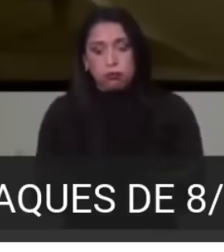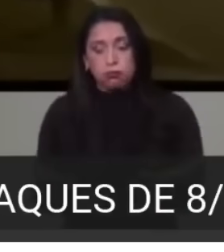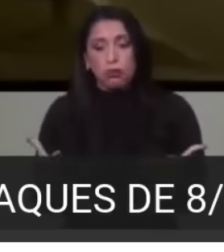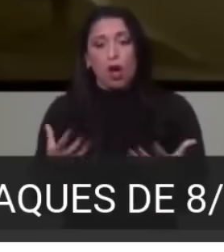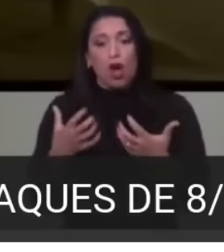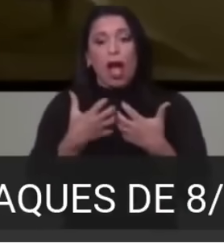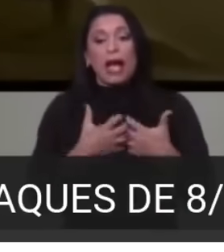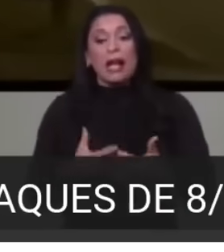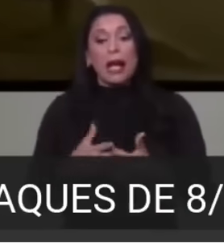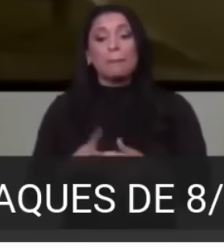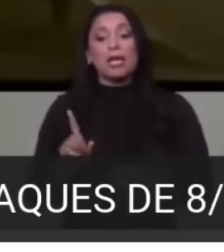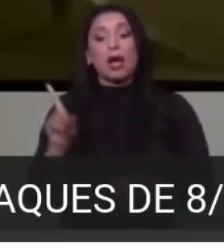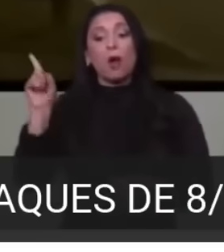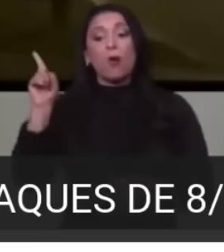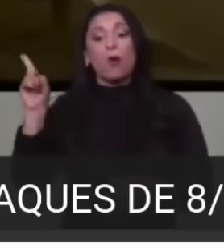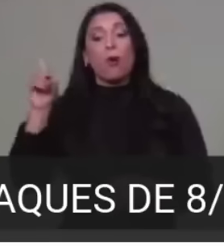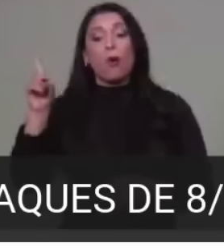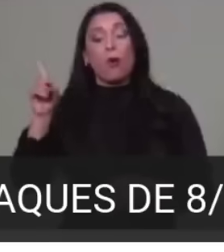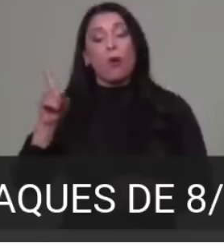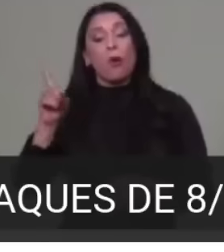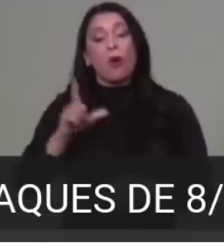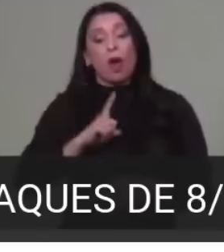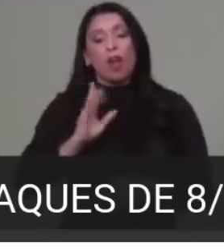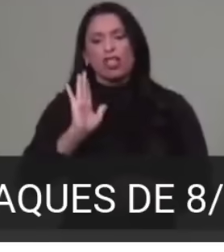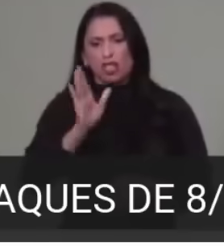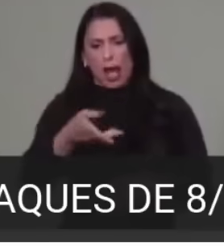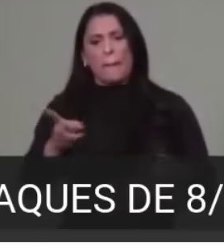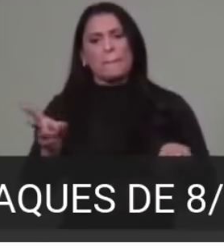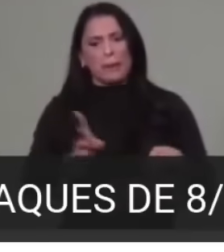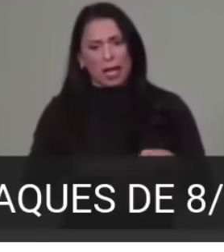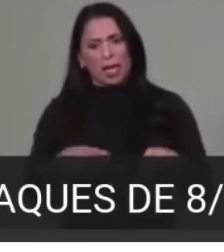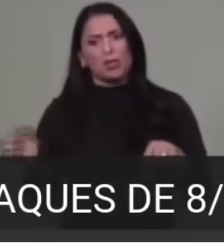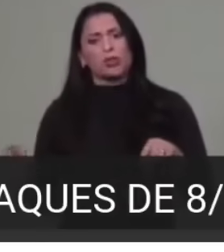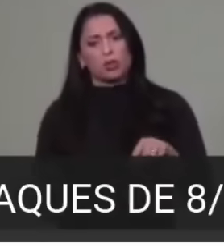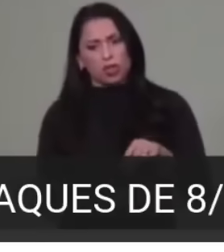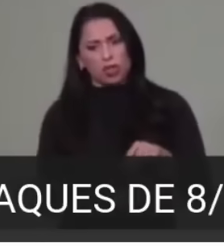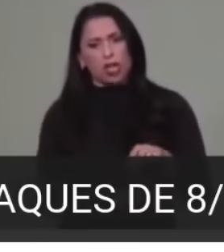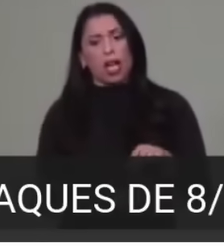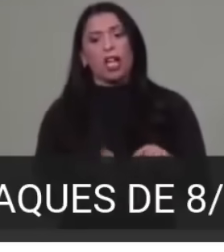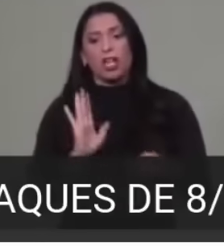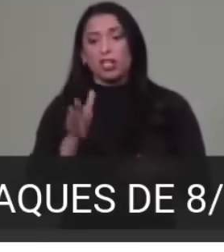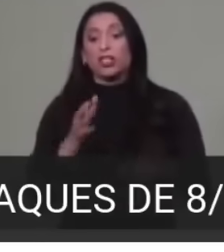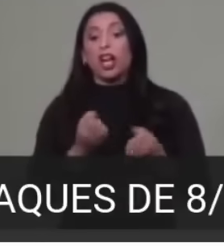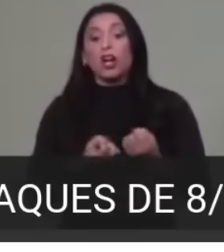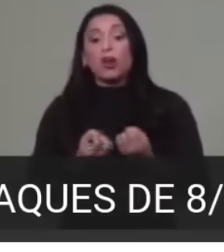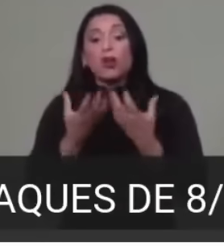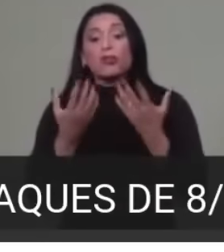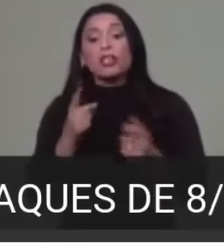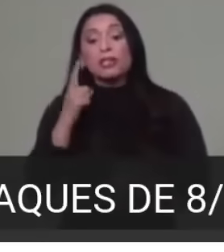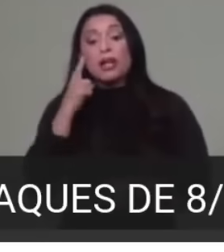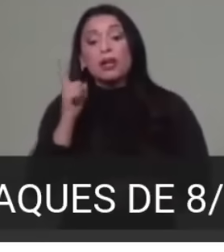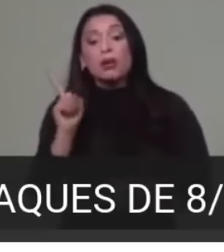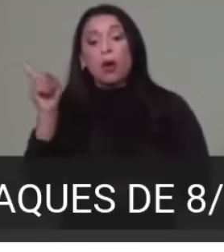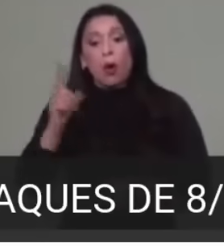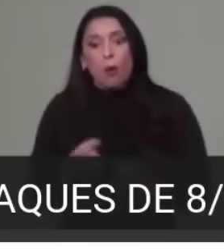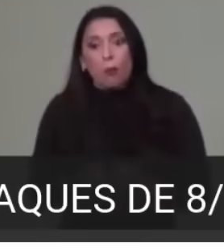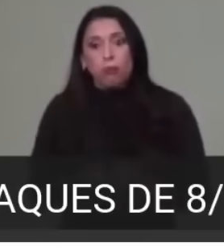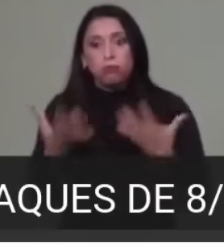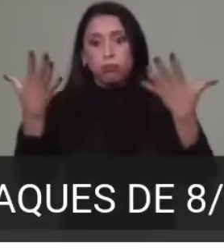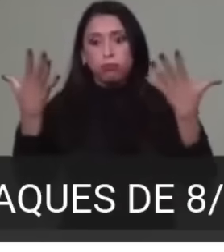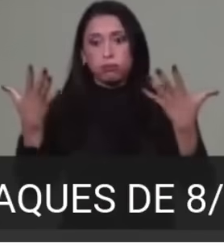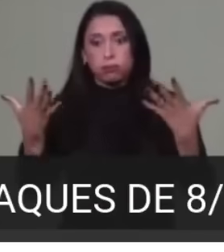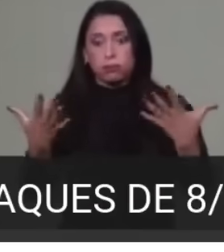tem nos autores se identificados estão presos e confessaram vejam confessaram